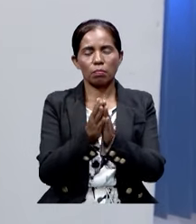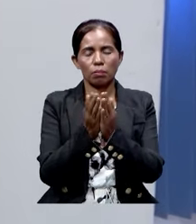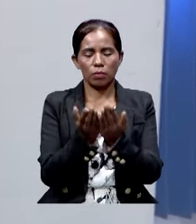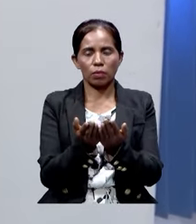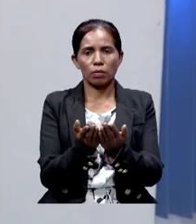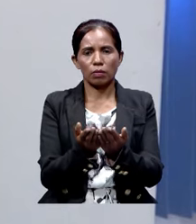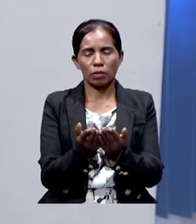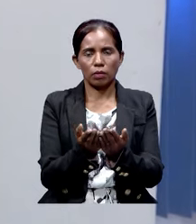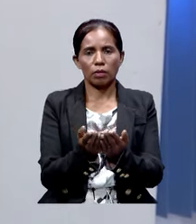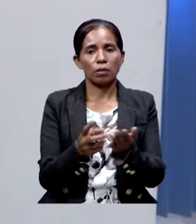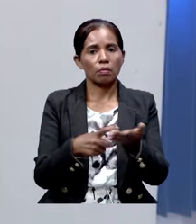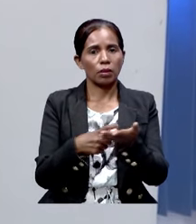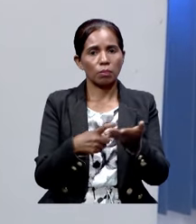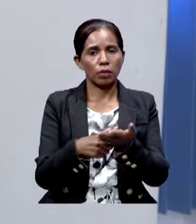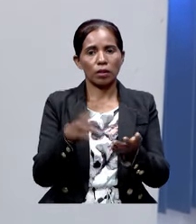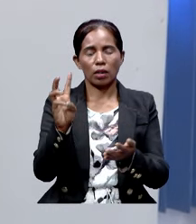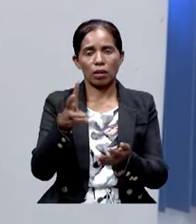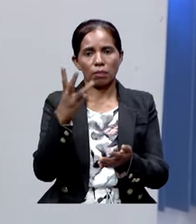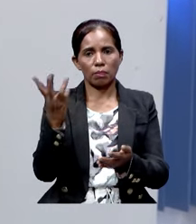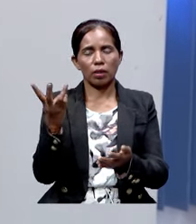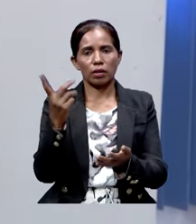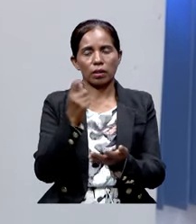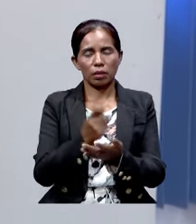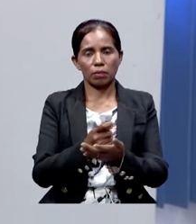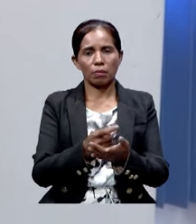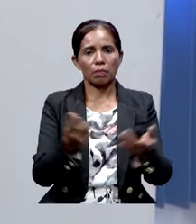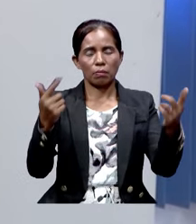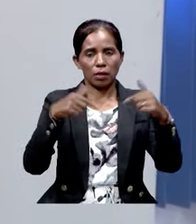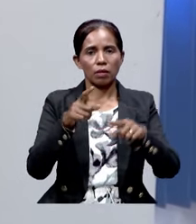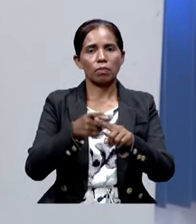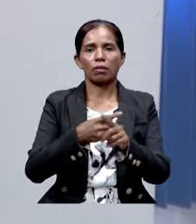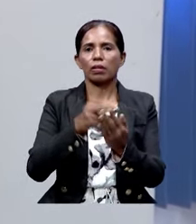16.000 neve matama ya fula novembro